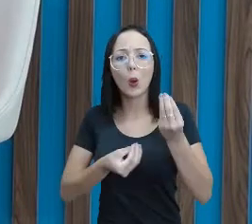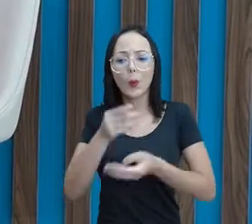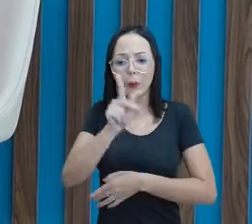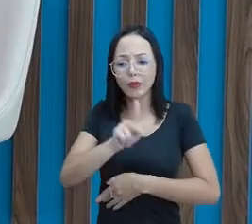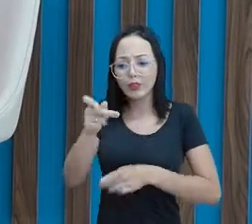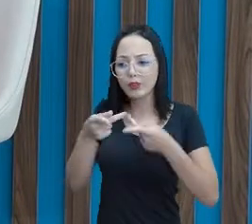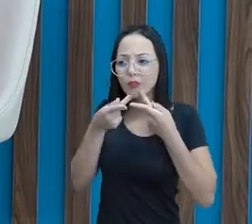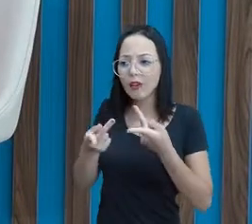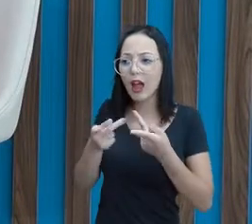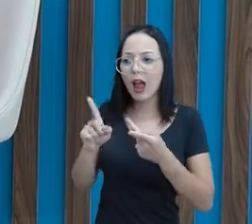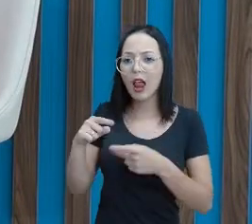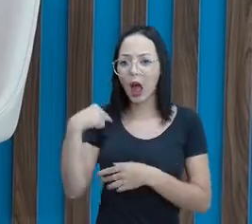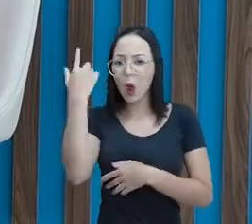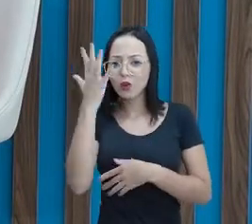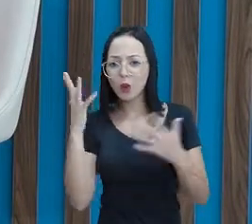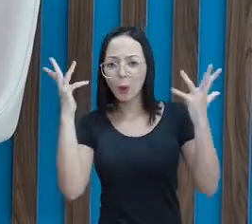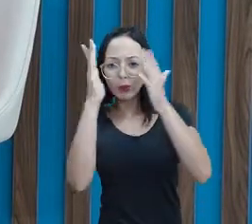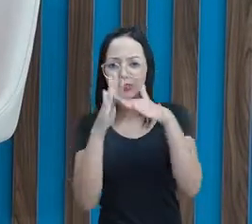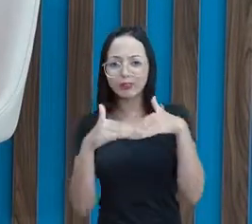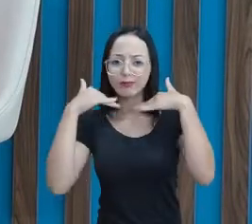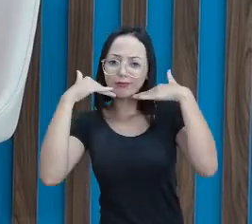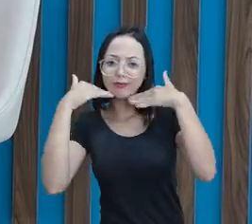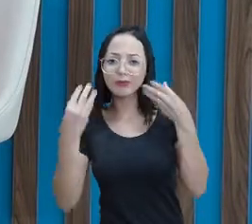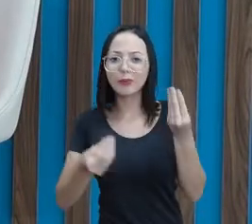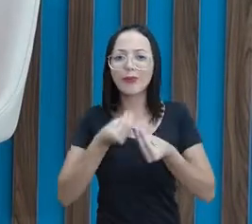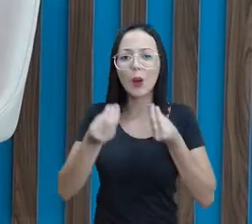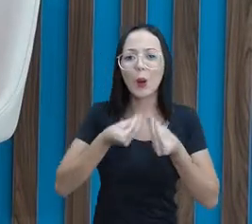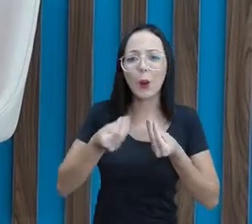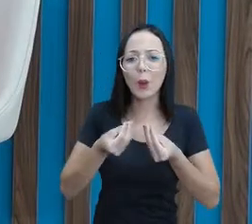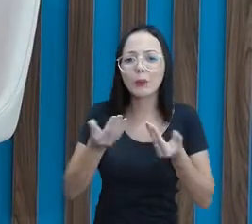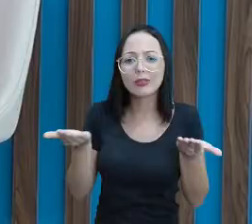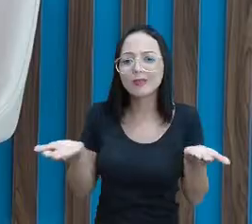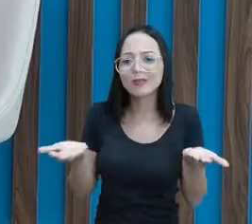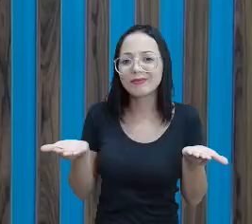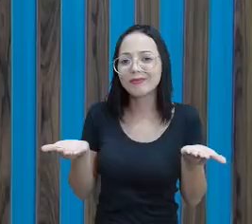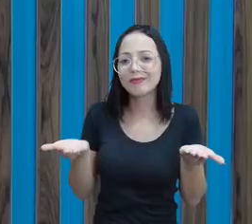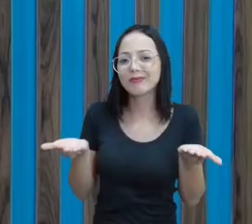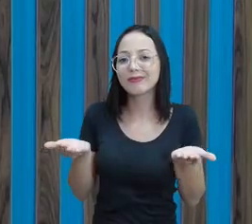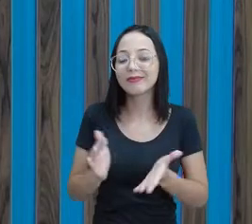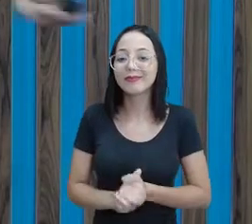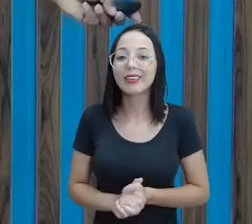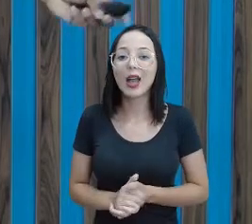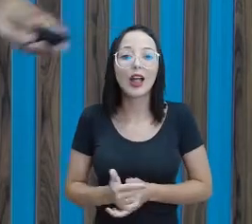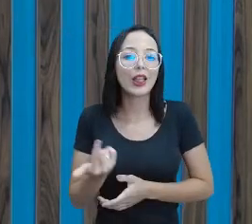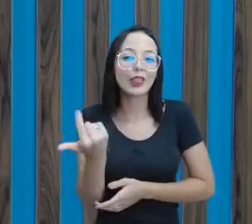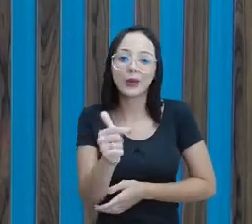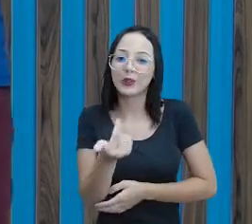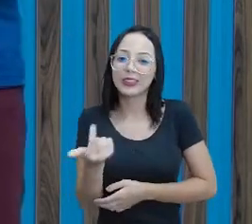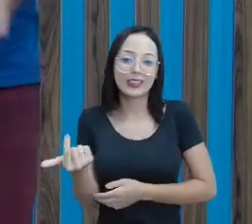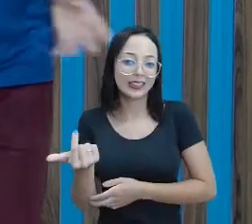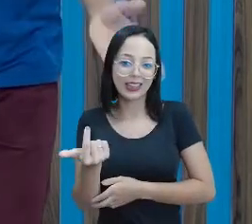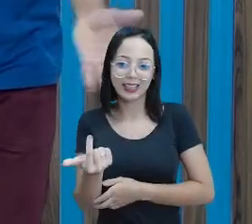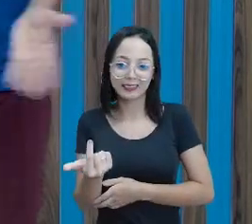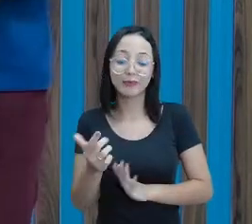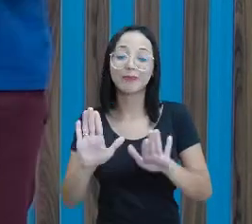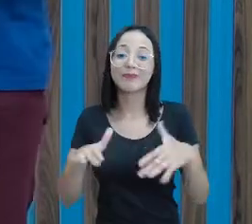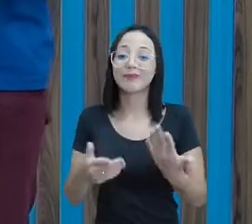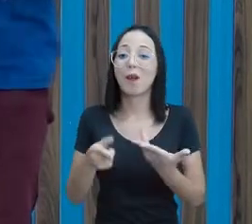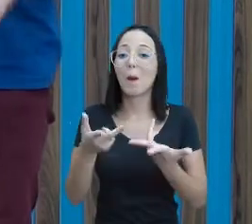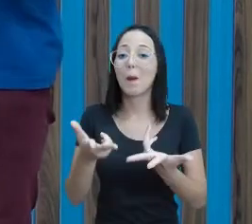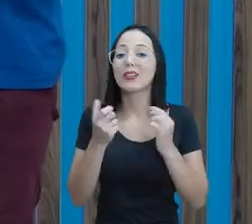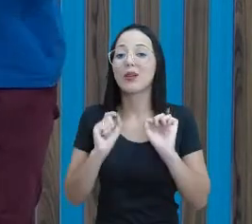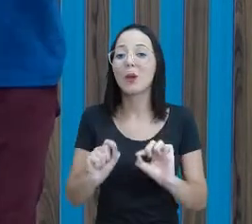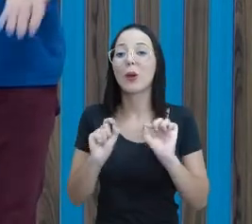dizer rostinho lindo no telégrafo? Como é que vocês iriam ver isso aqui, ó? Como? Não tinha como, meu irmão. Então é para você ver